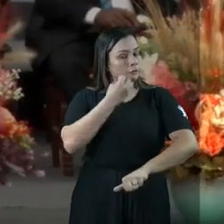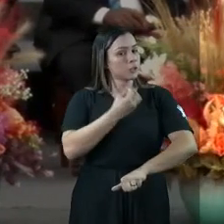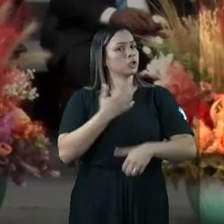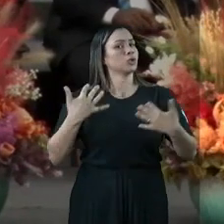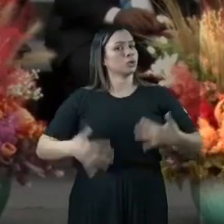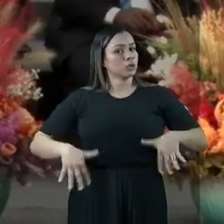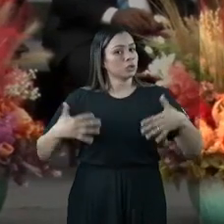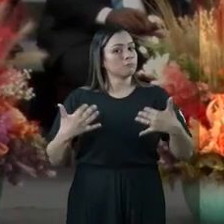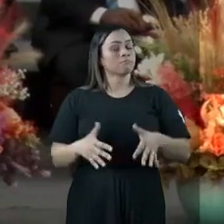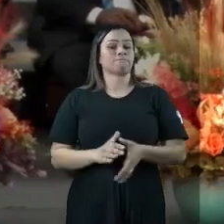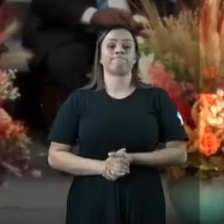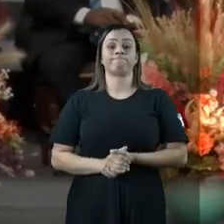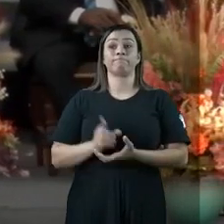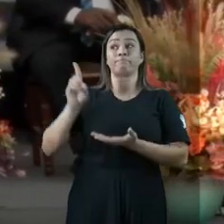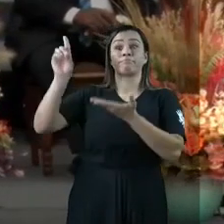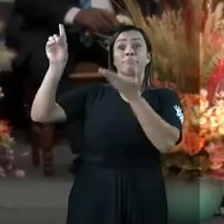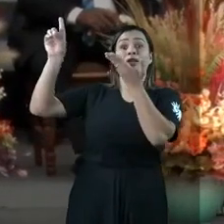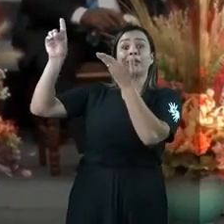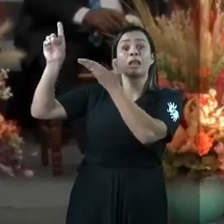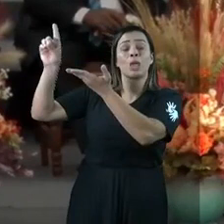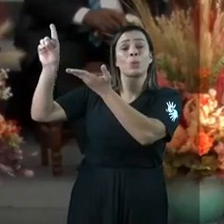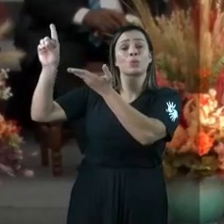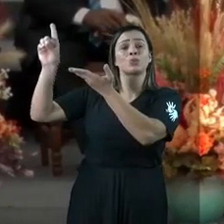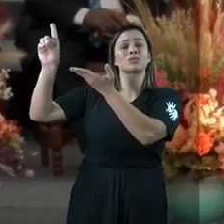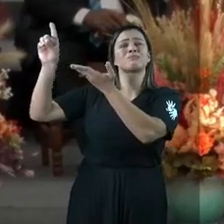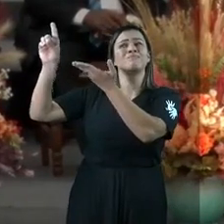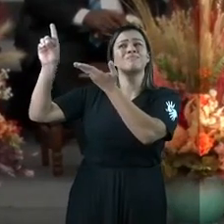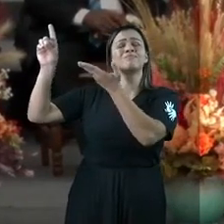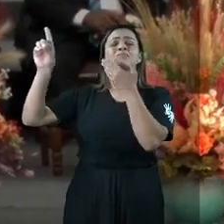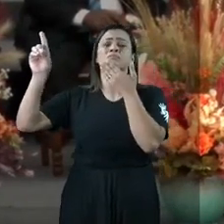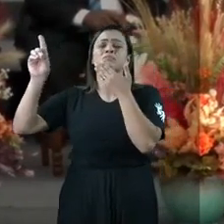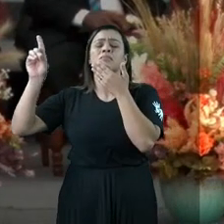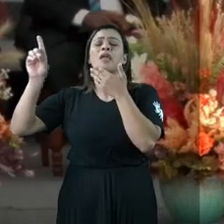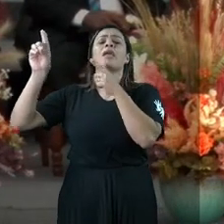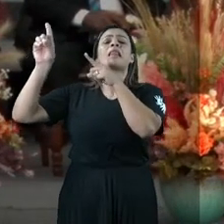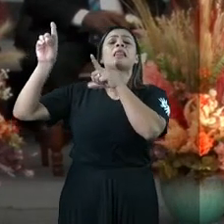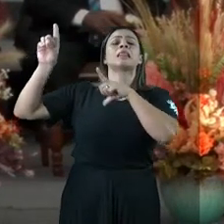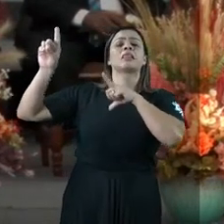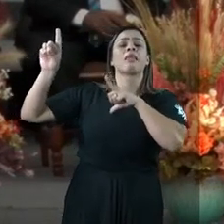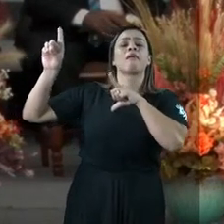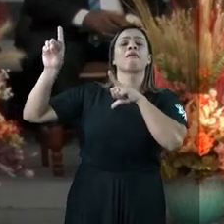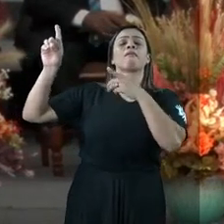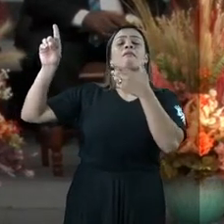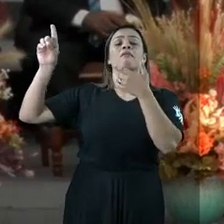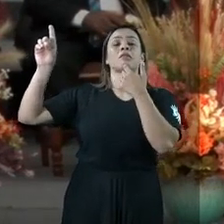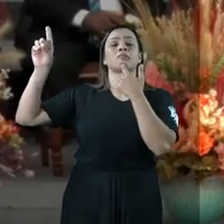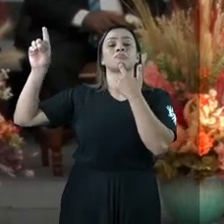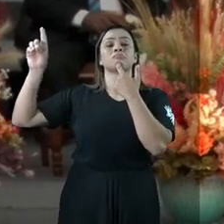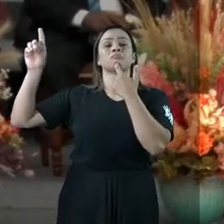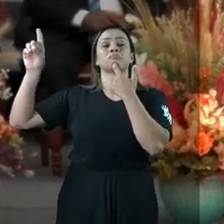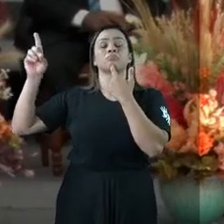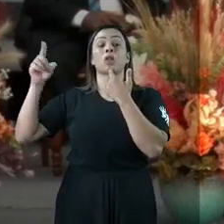Agora, que Deus é esse? Que tem os portais celestiais abertos para ele entrar depois que cumpre a sua